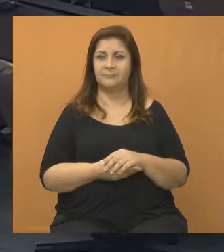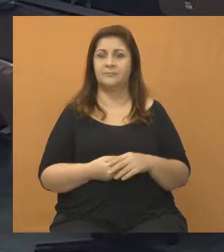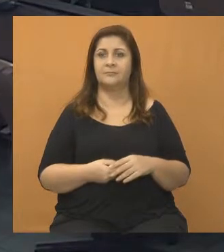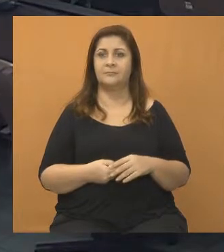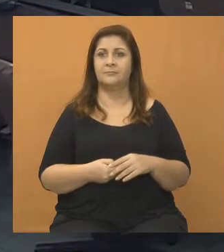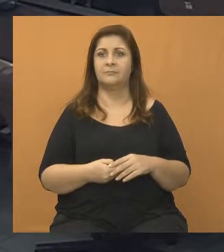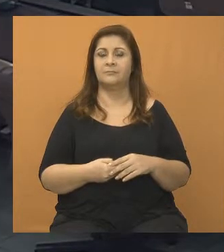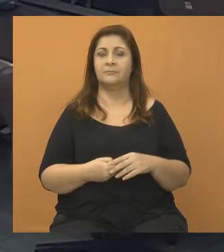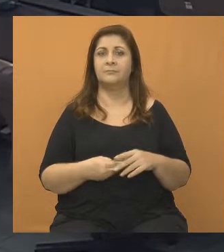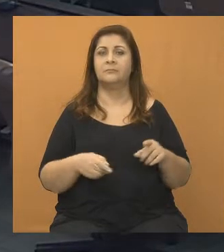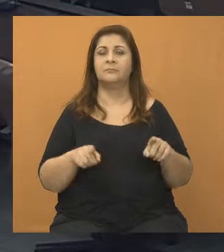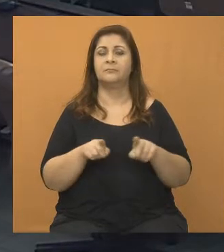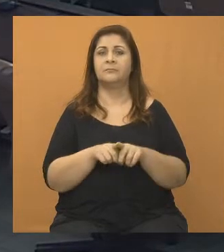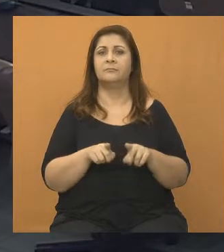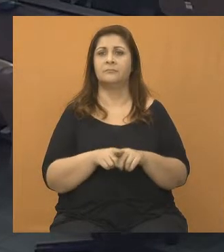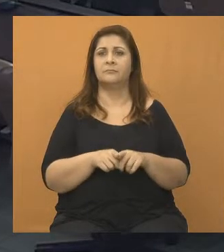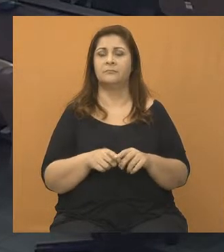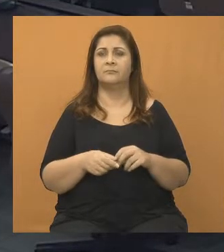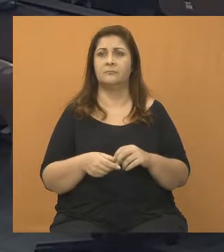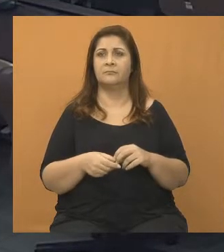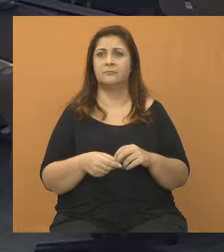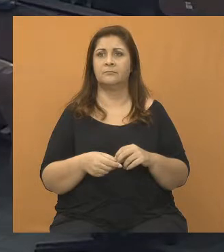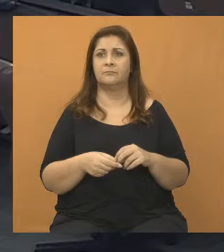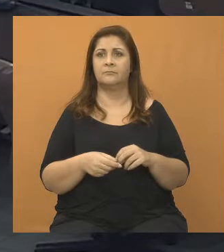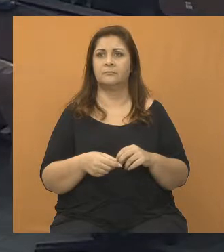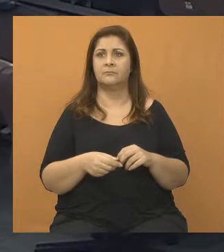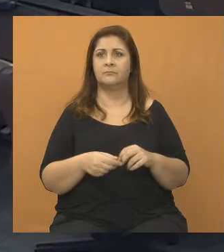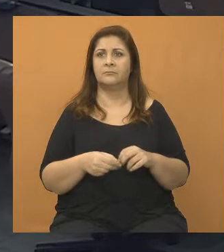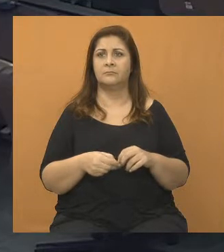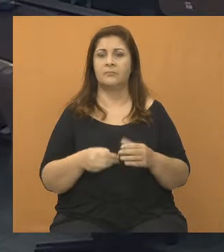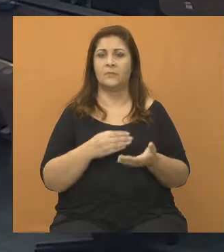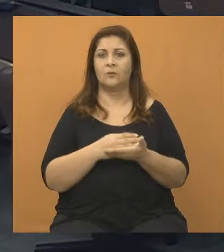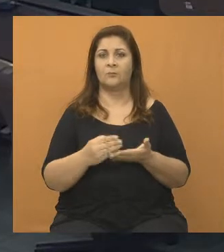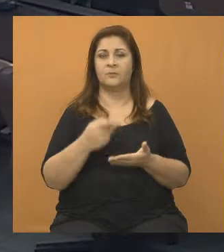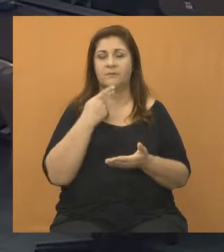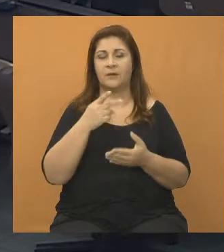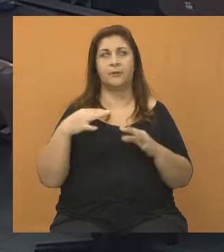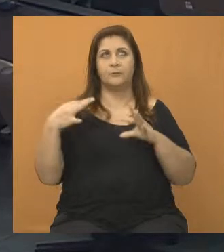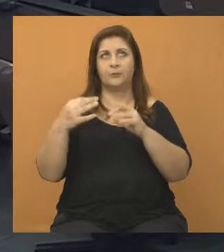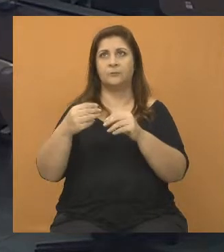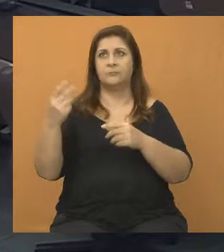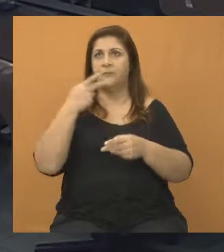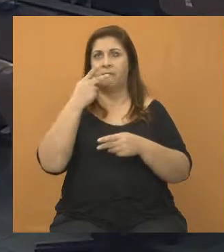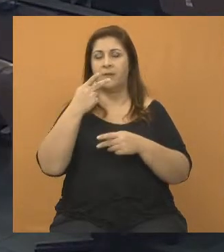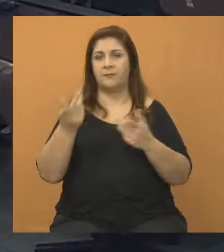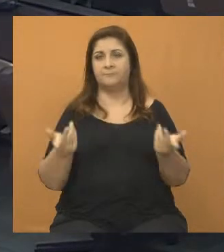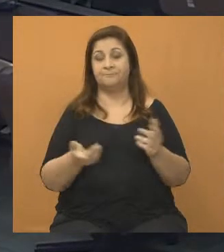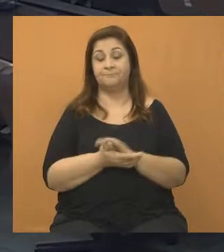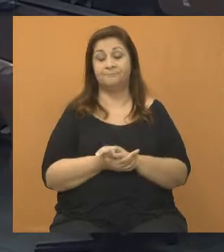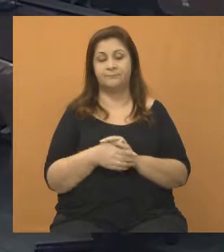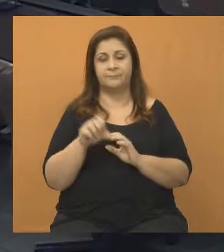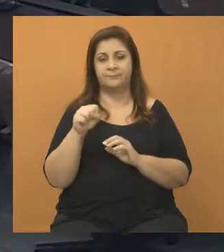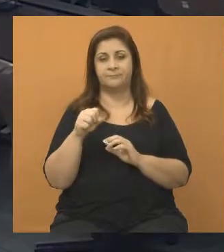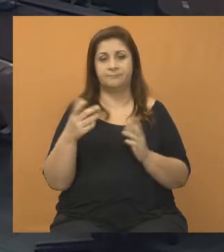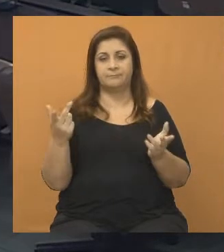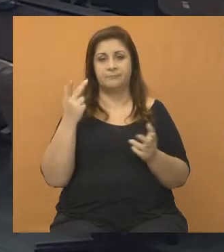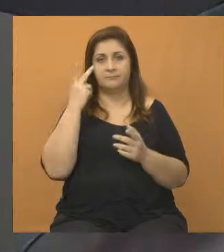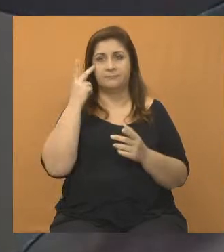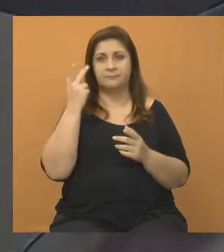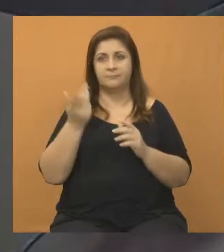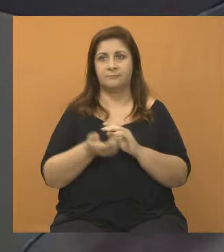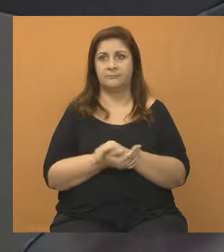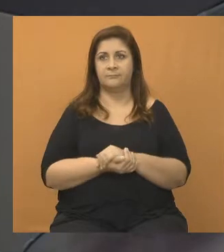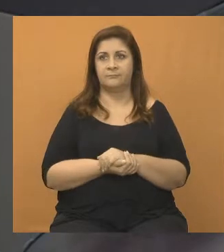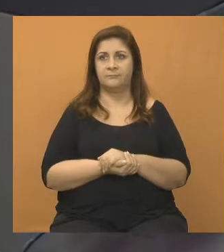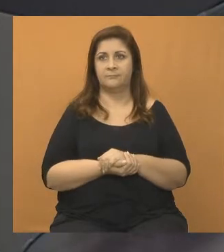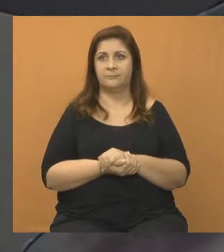quer. Também, eu comecei a falar, todo mundo falou na minha frente, mas está tudo bem. A vida é essa mesmo. Aqui está igual ao